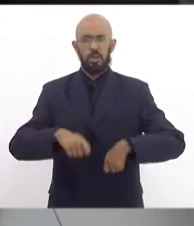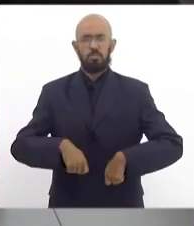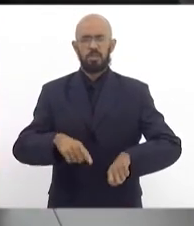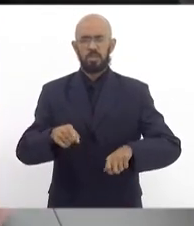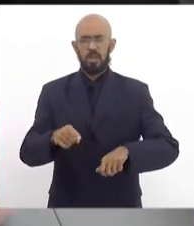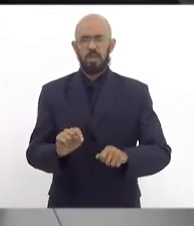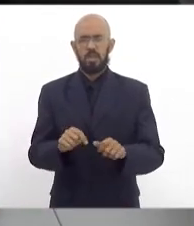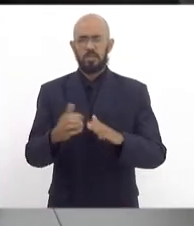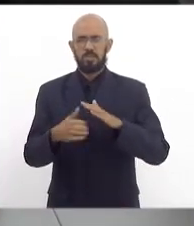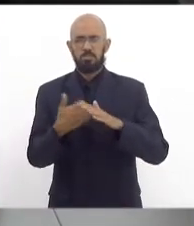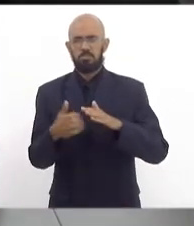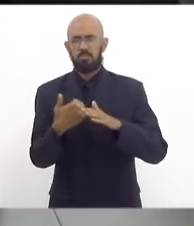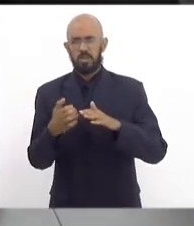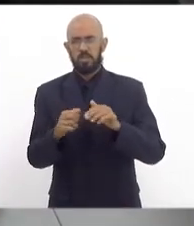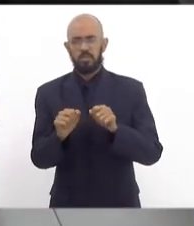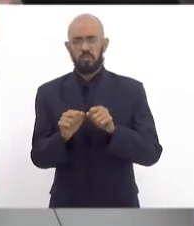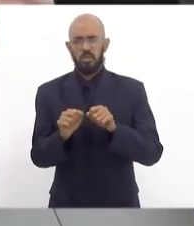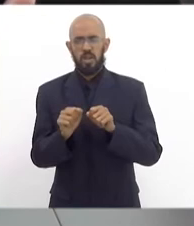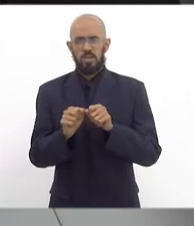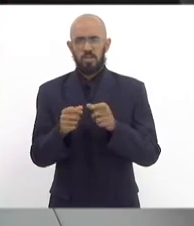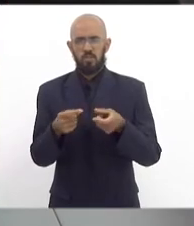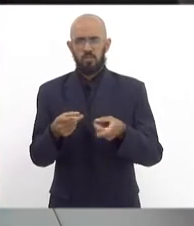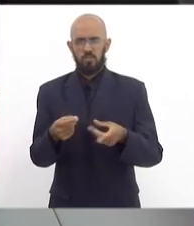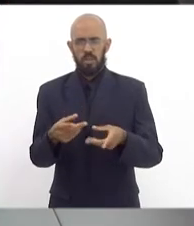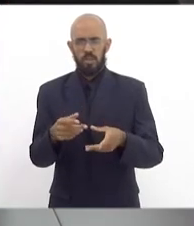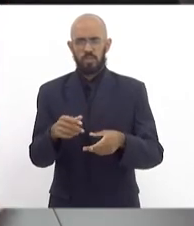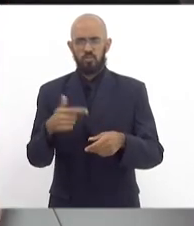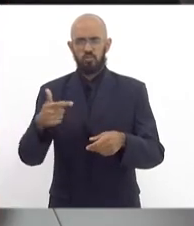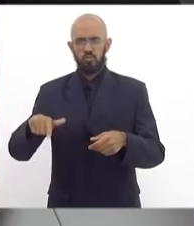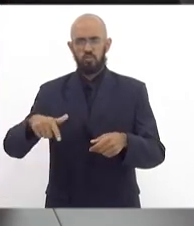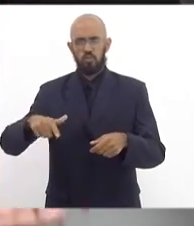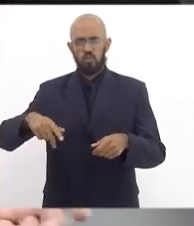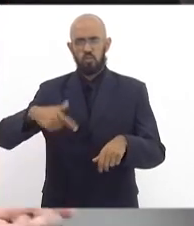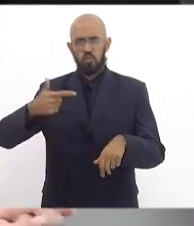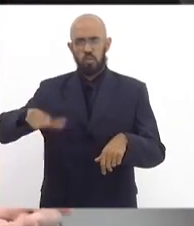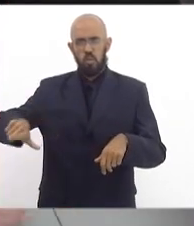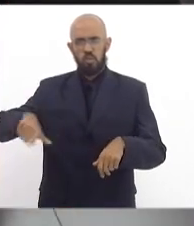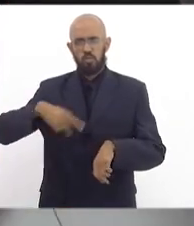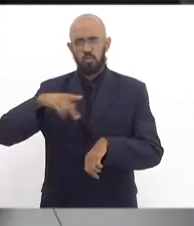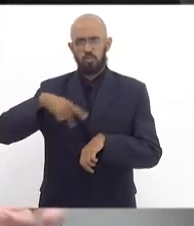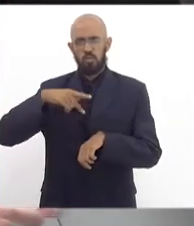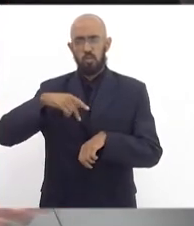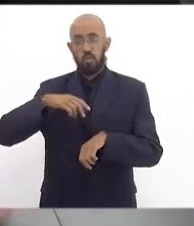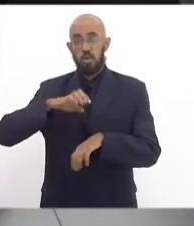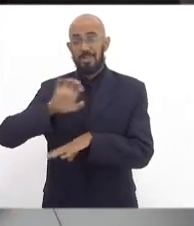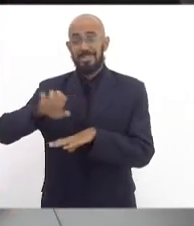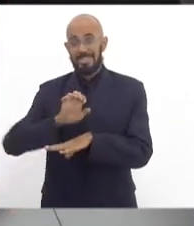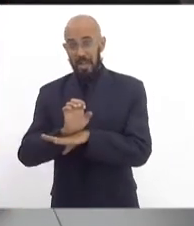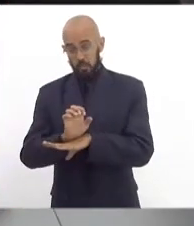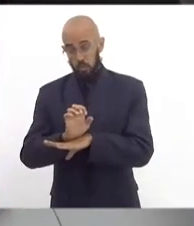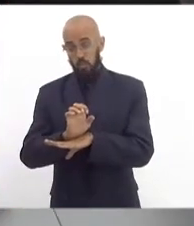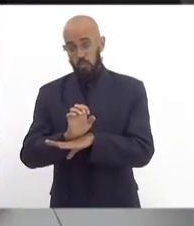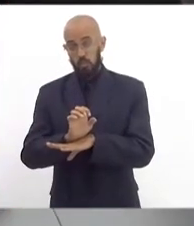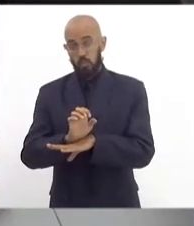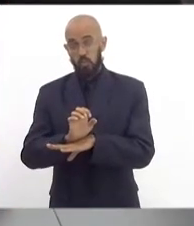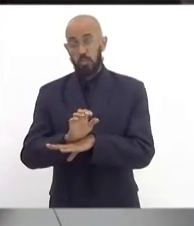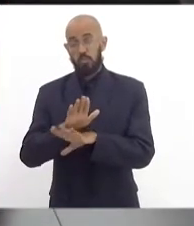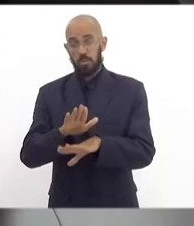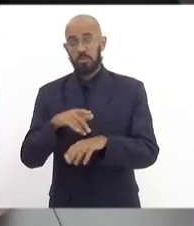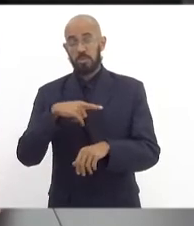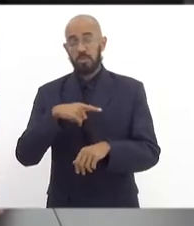Fluminense possam realizar vendas interestaduais uma condição mais favorável e uma condição é